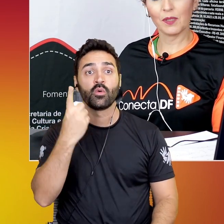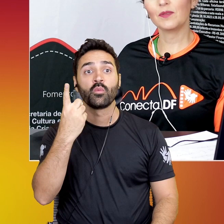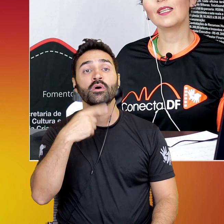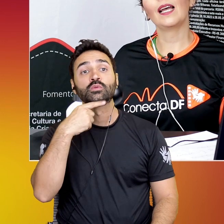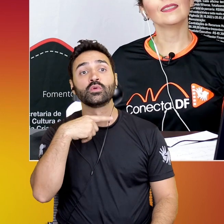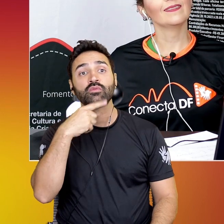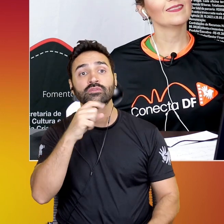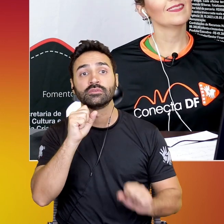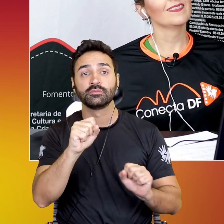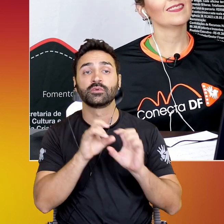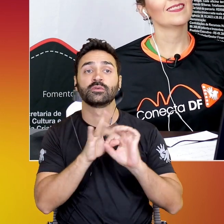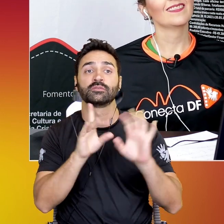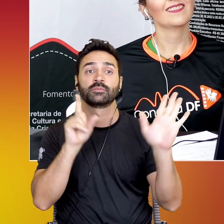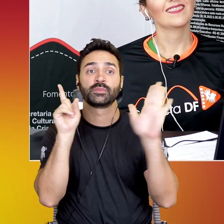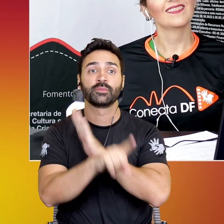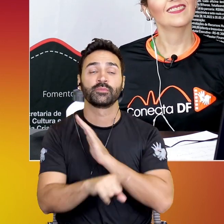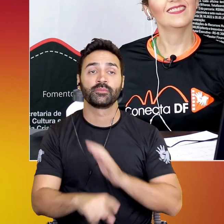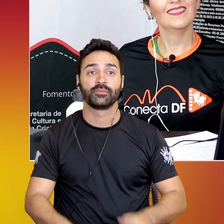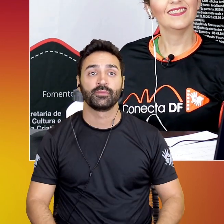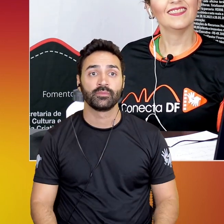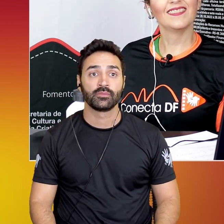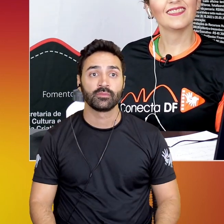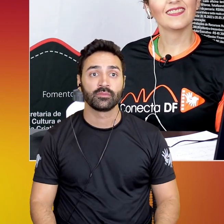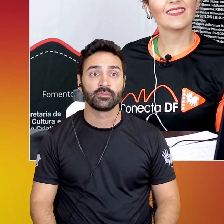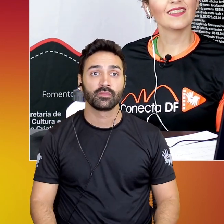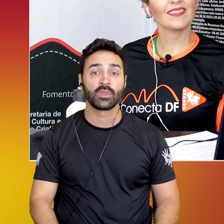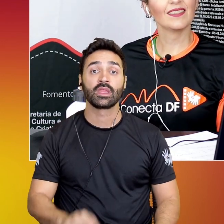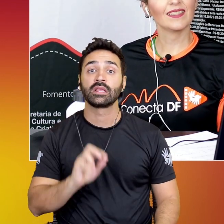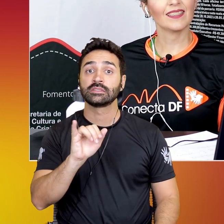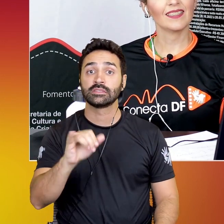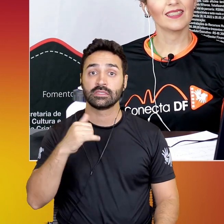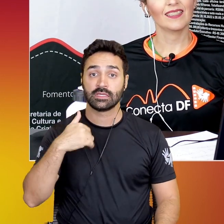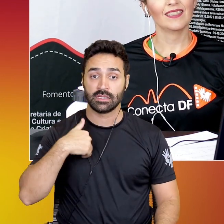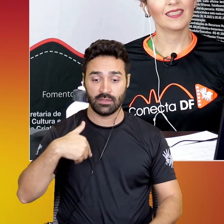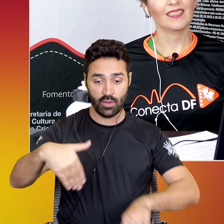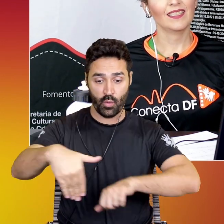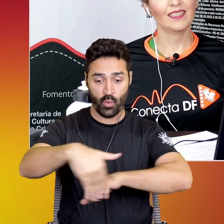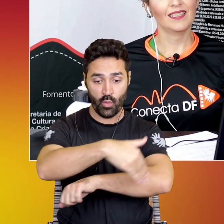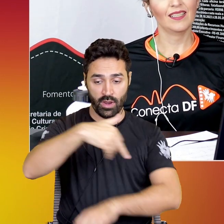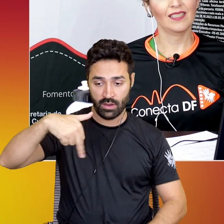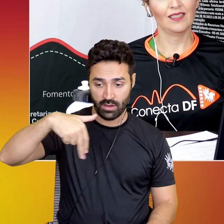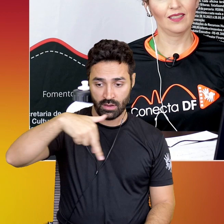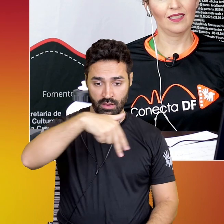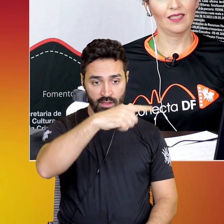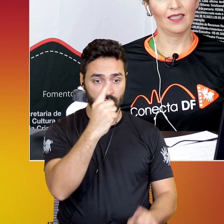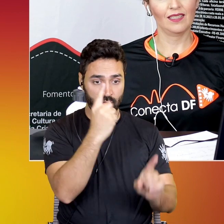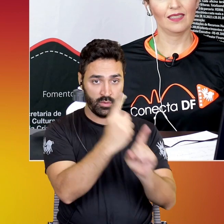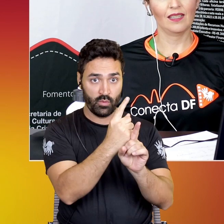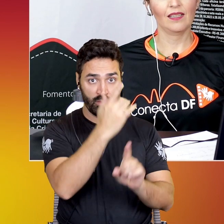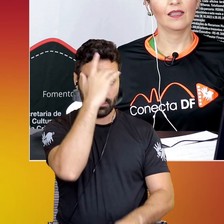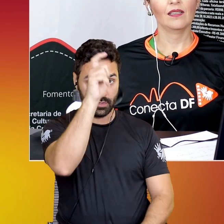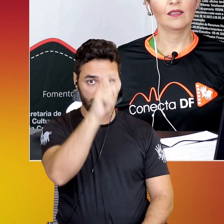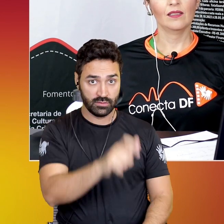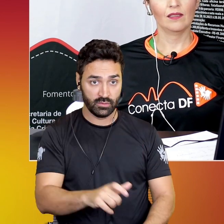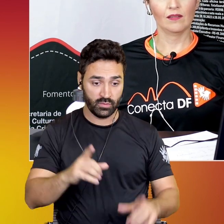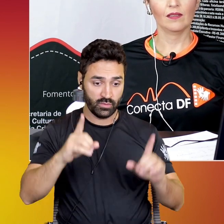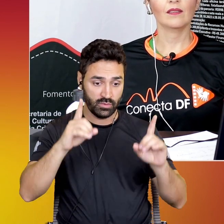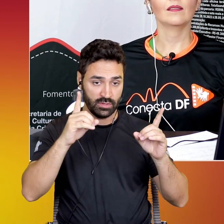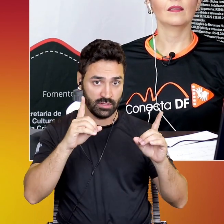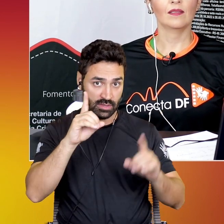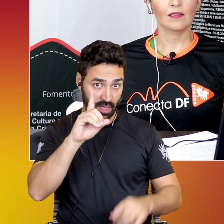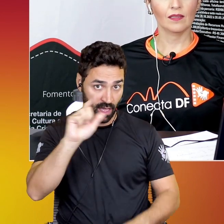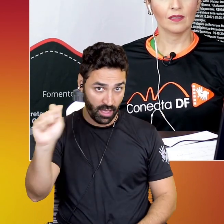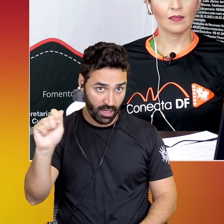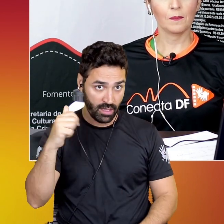Pode perguntar. Se eu estiver andando na rua e encontrar alguma pessoa com deficiência auditiva, o que eu